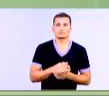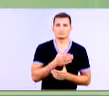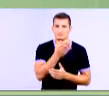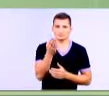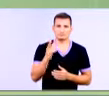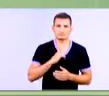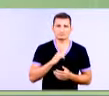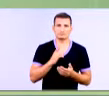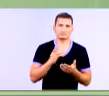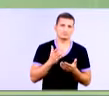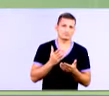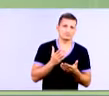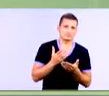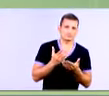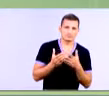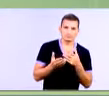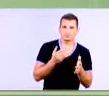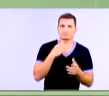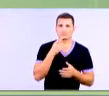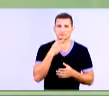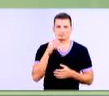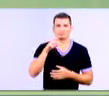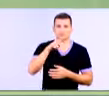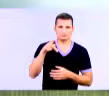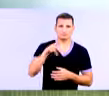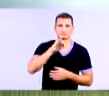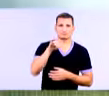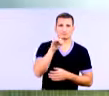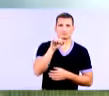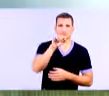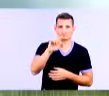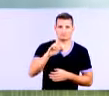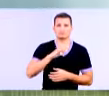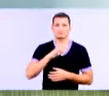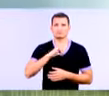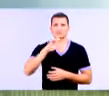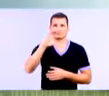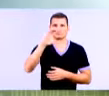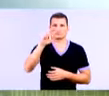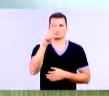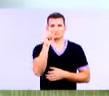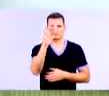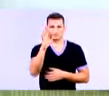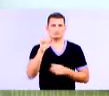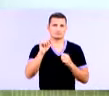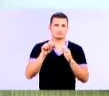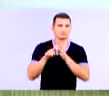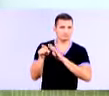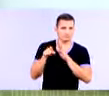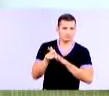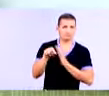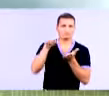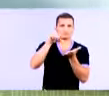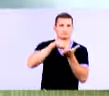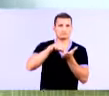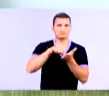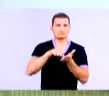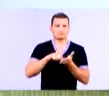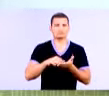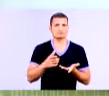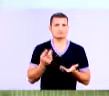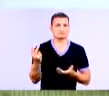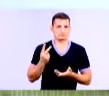qualquer dúvida, o nosso professor aqui, José Márcio, está à disposição no chat. Pode estar fazendo perguntas aí aos polos. A gente está aqui